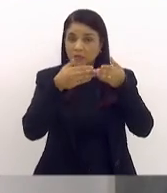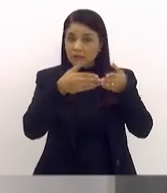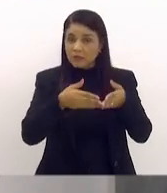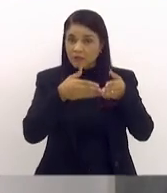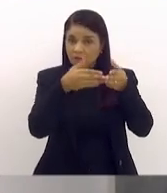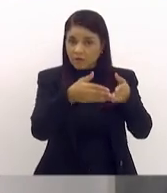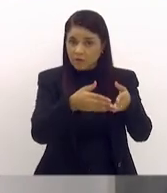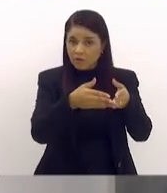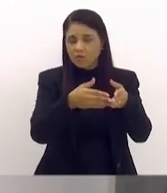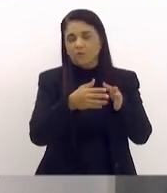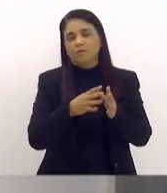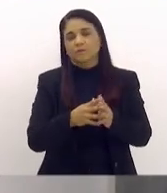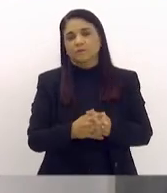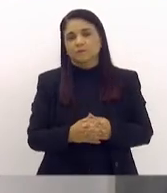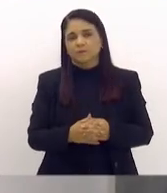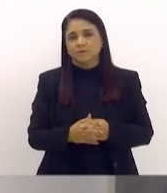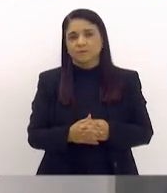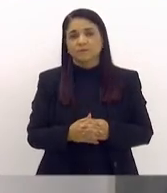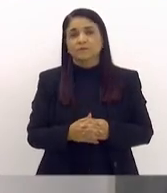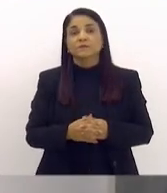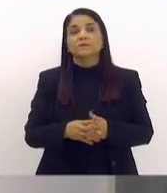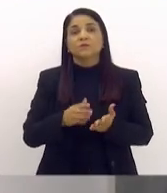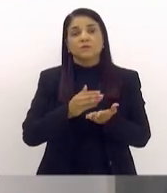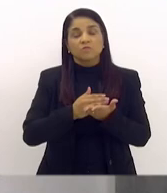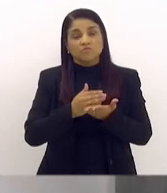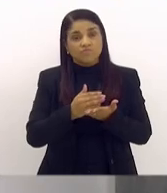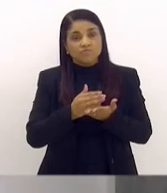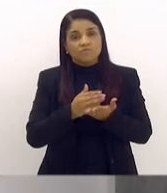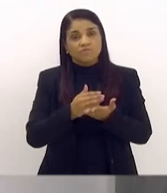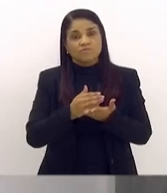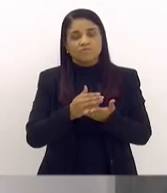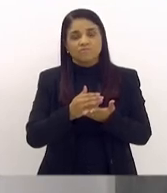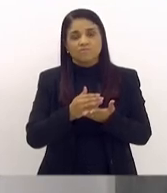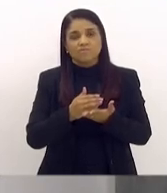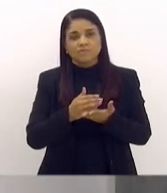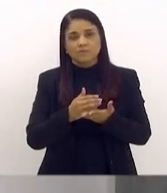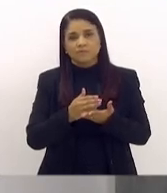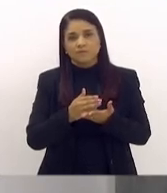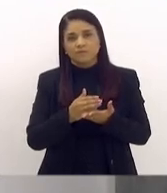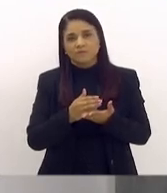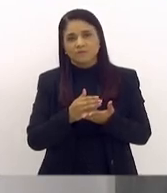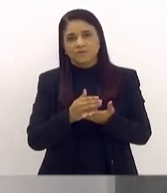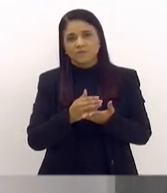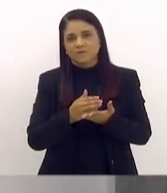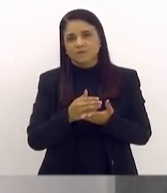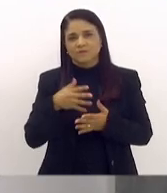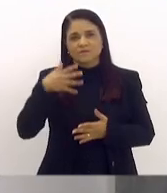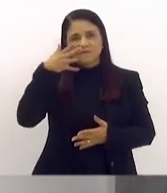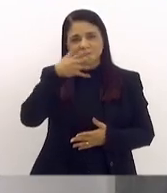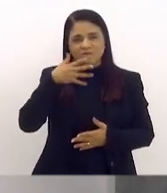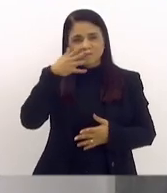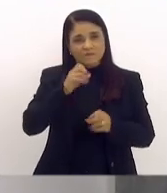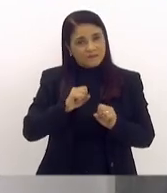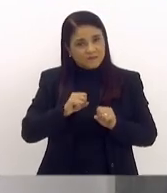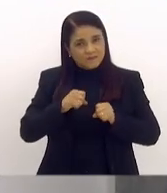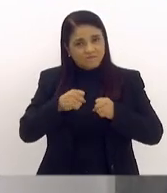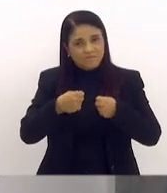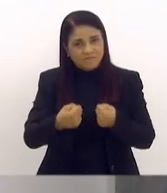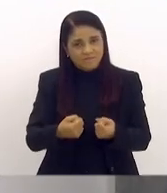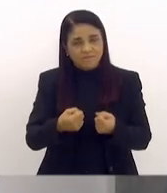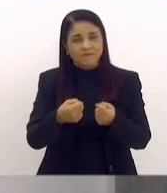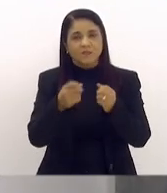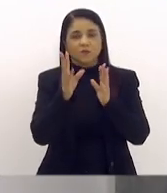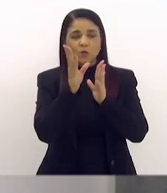da construção né inicialmente a gente sempre faz eh uma fala em defesa do